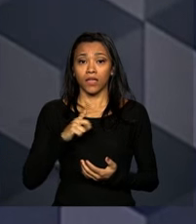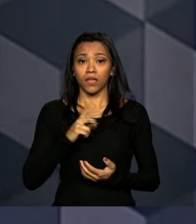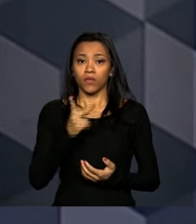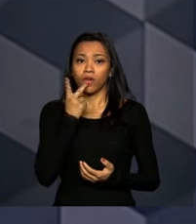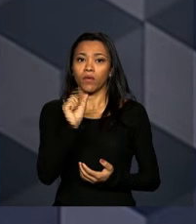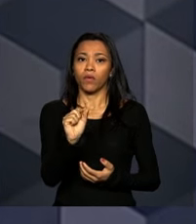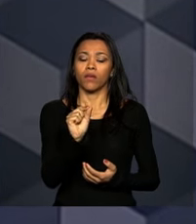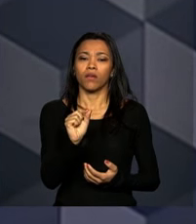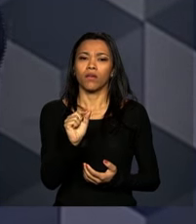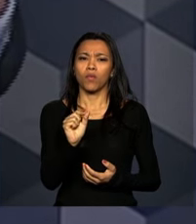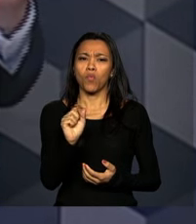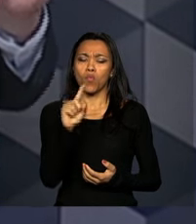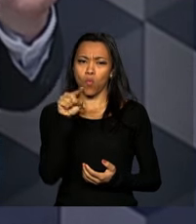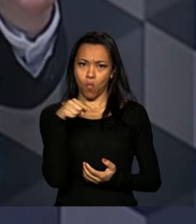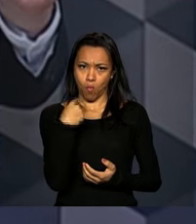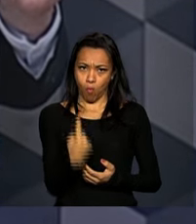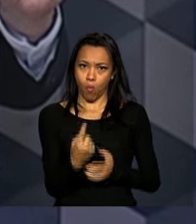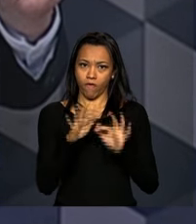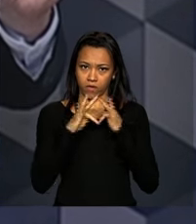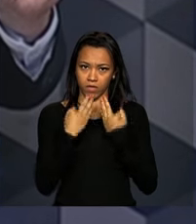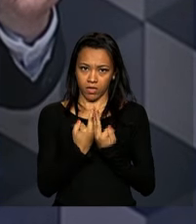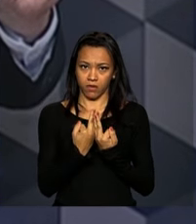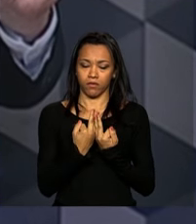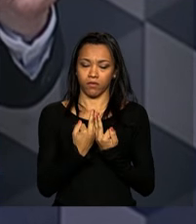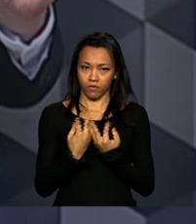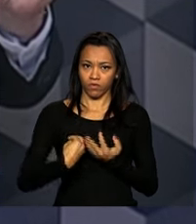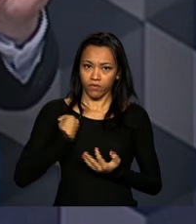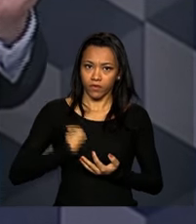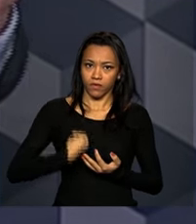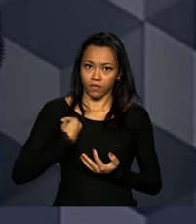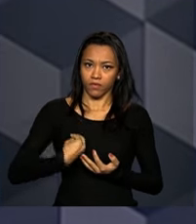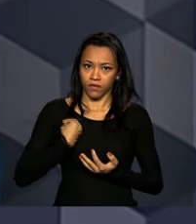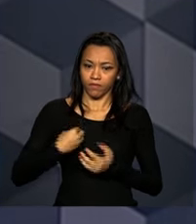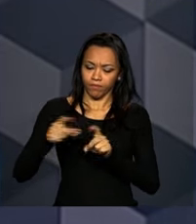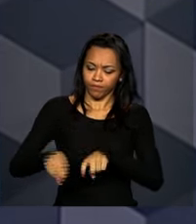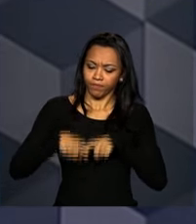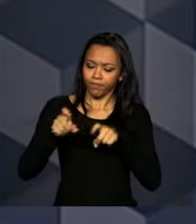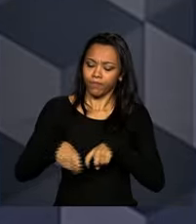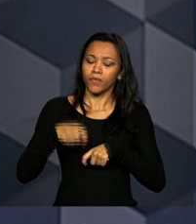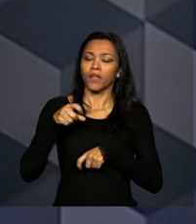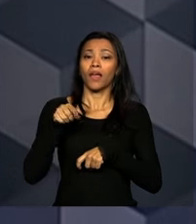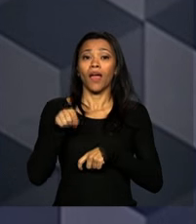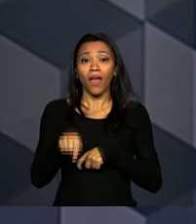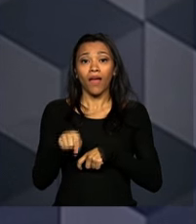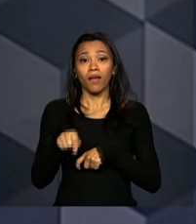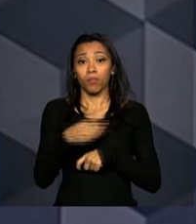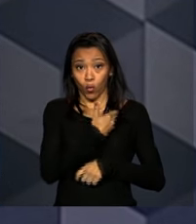seguinte, que uma família, quando vive no campo, ela custa para o governo